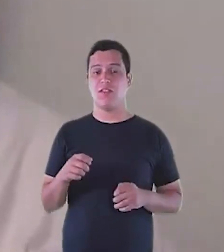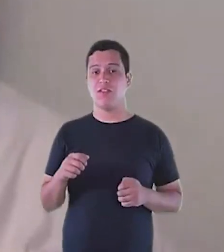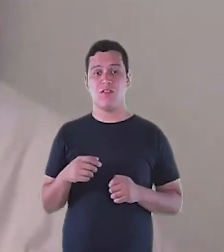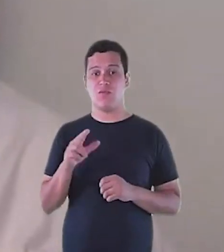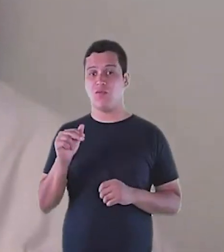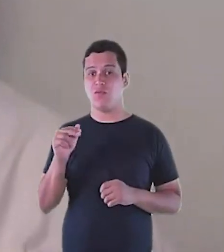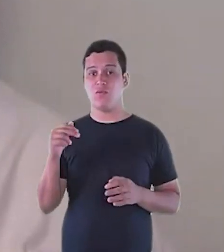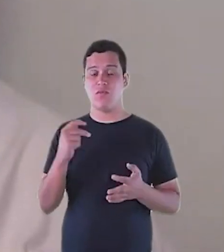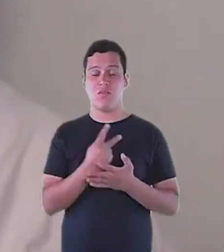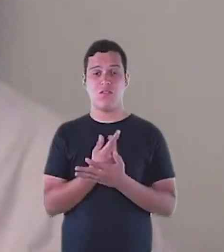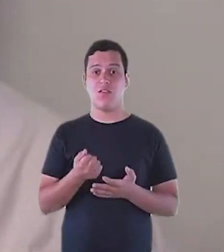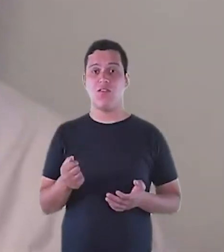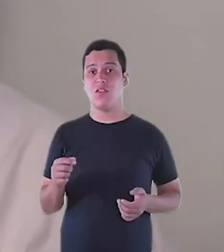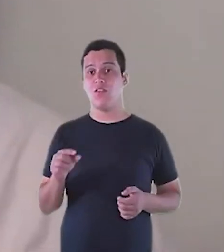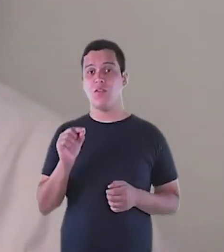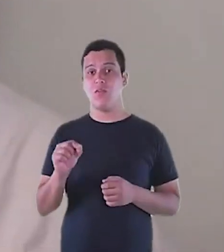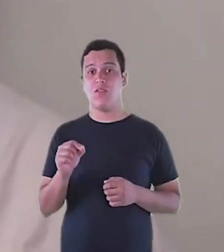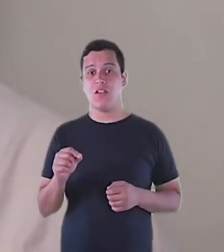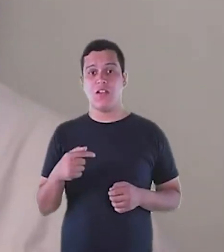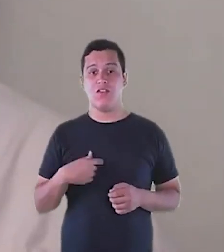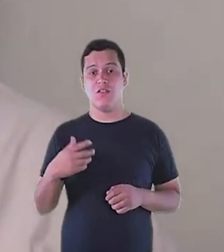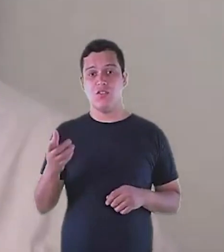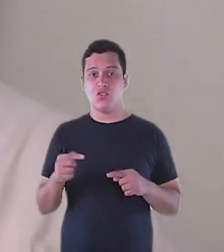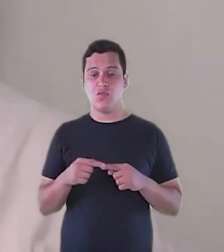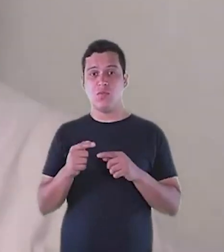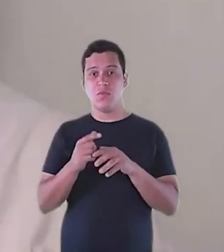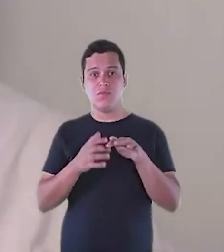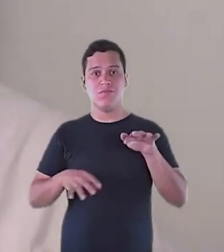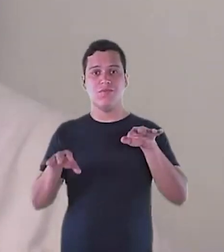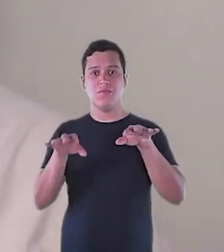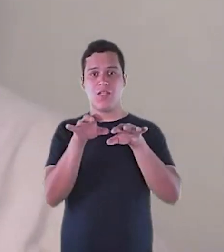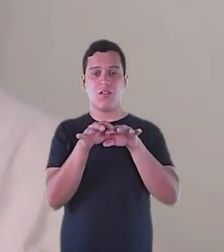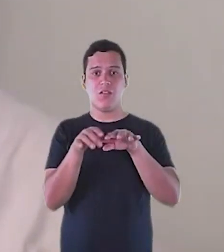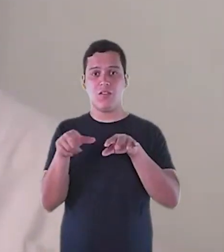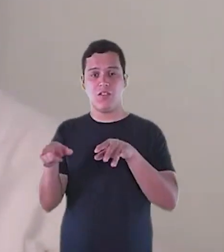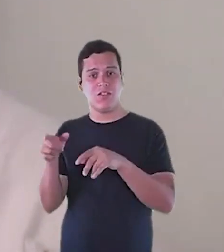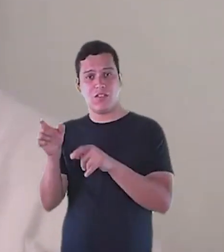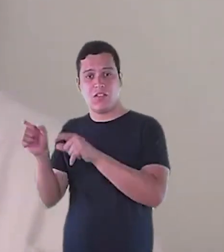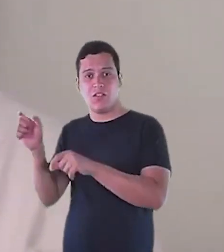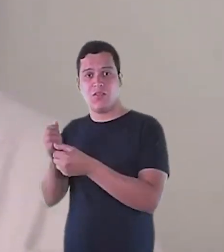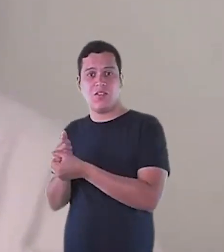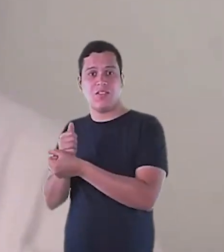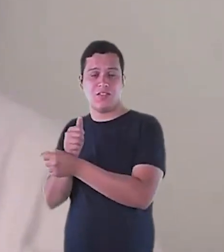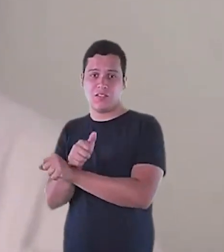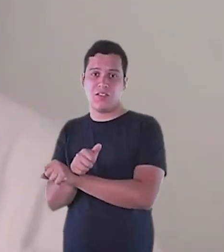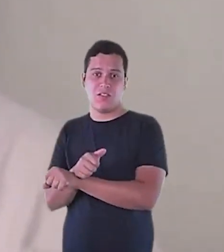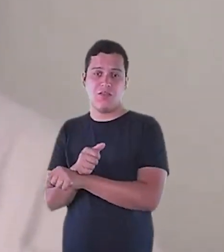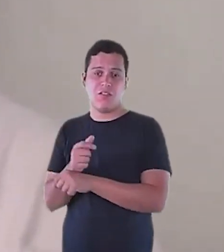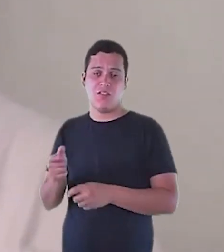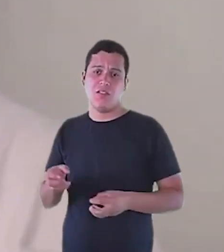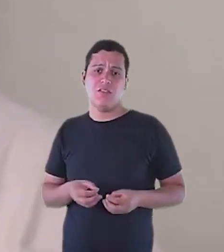de fato os ex-escravos e seus descendentes na sociedade brasileira, dando